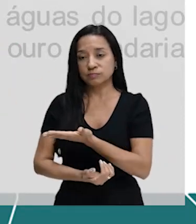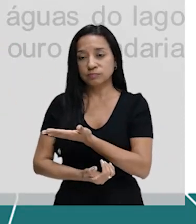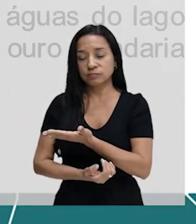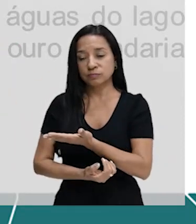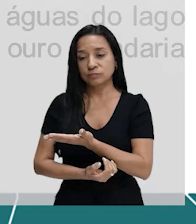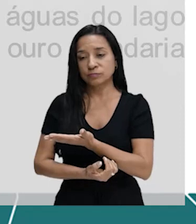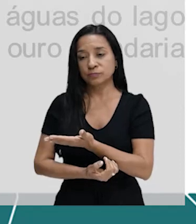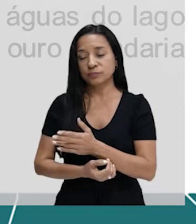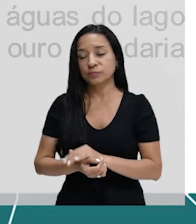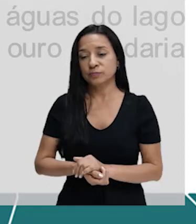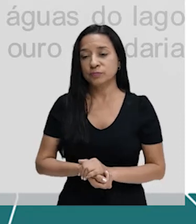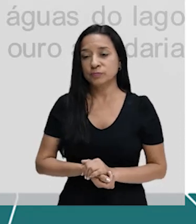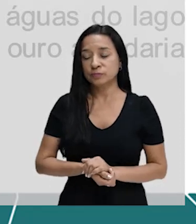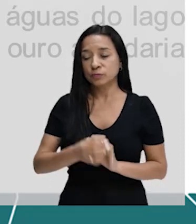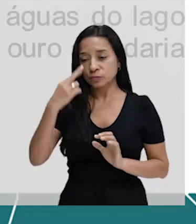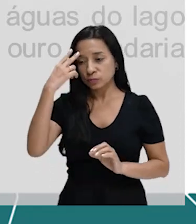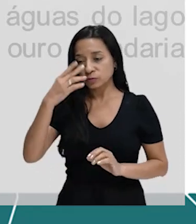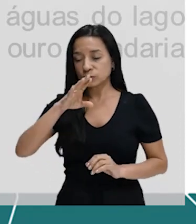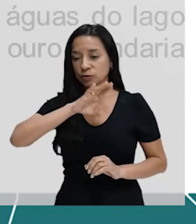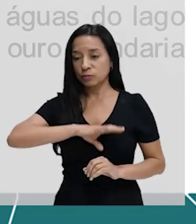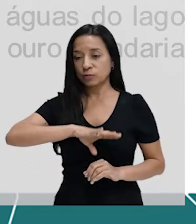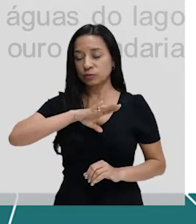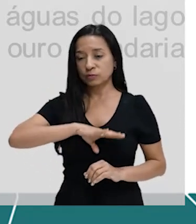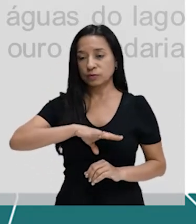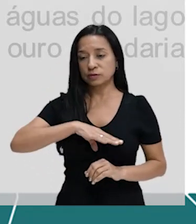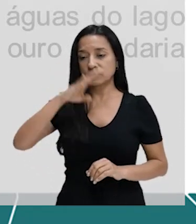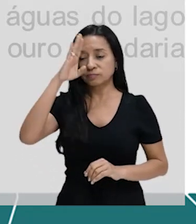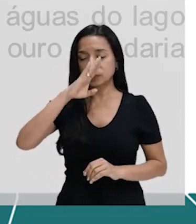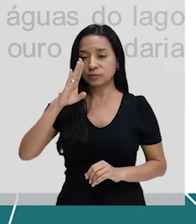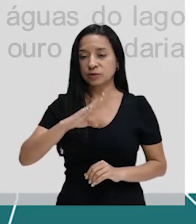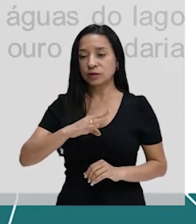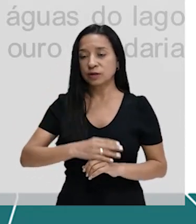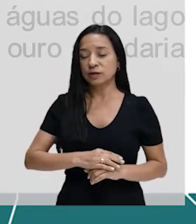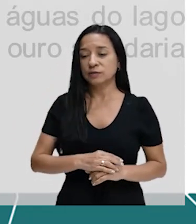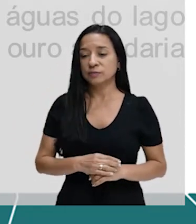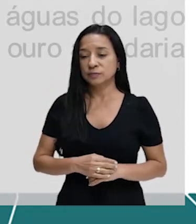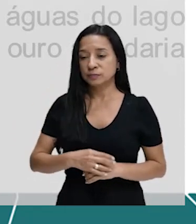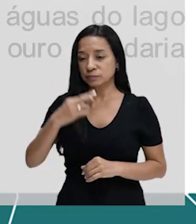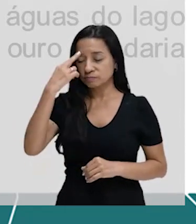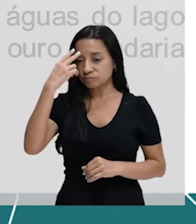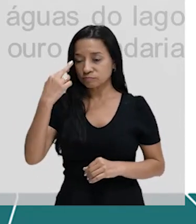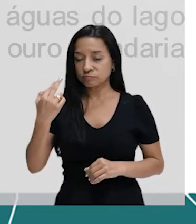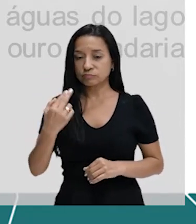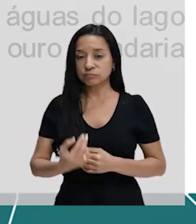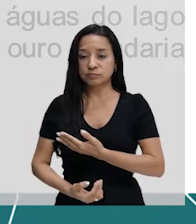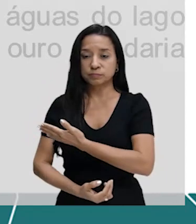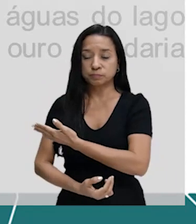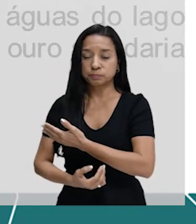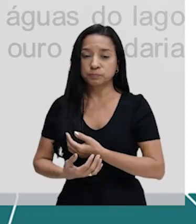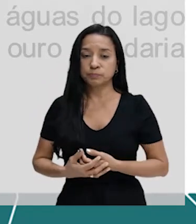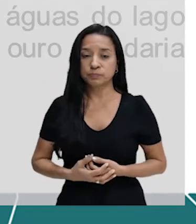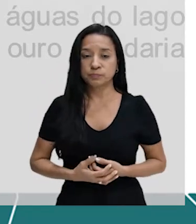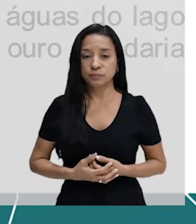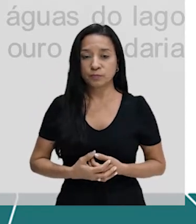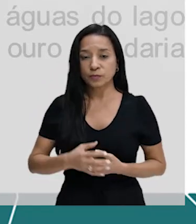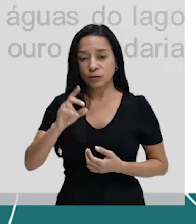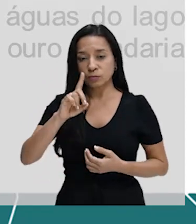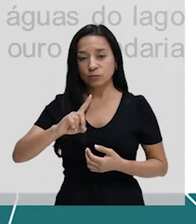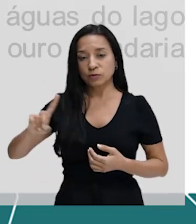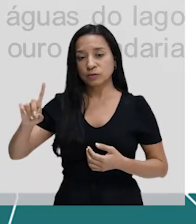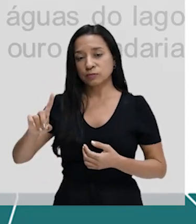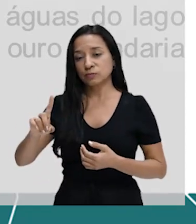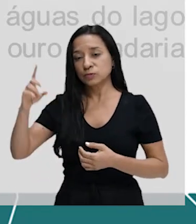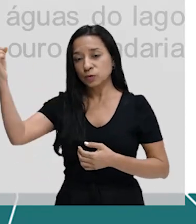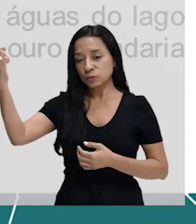portuguesa, uma versão brasileira, tá? Dessa lenda. O Deus Sol, vendo a tristeza em que os homens estavam